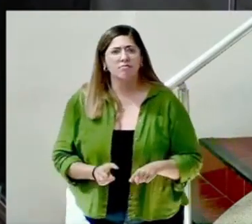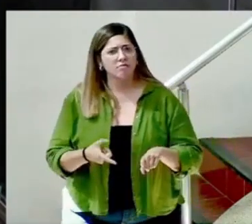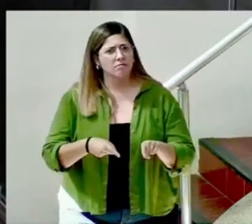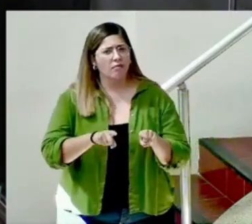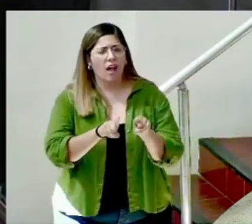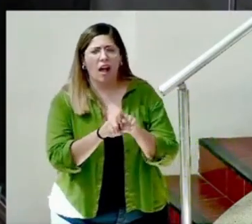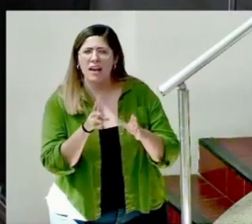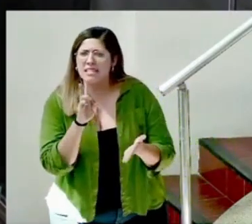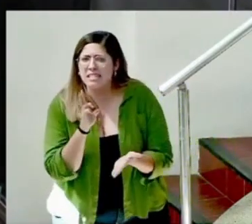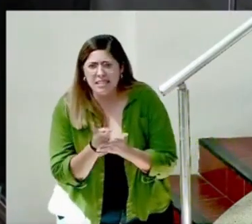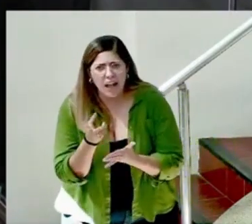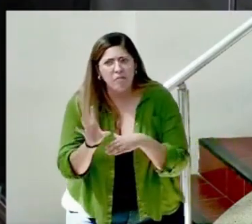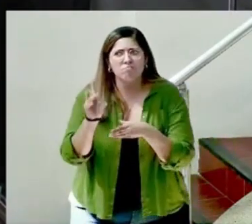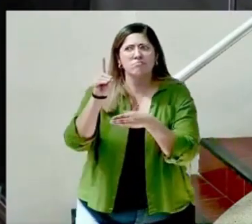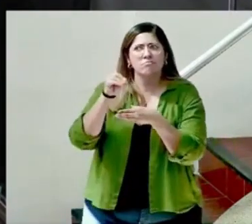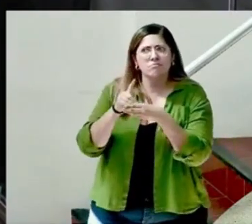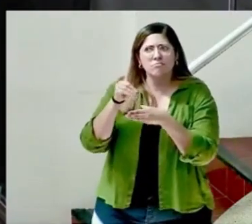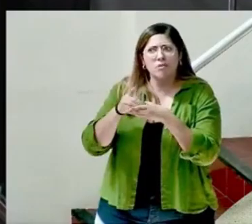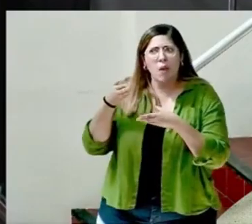Eu dou o dízimo,